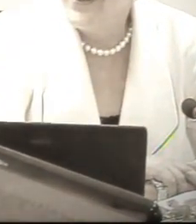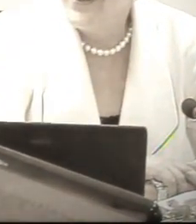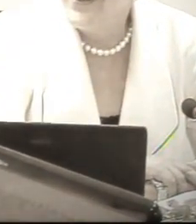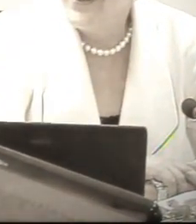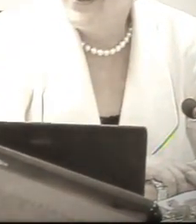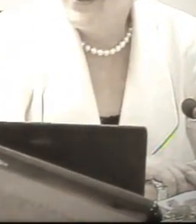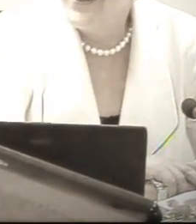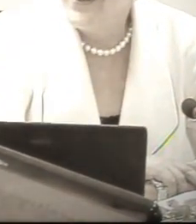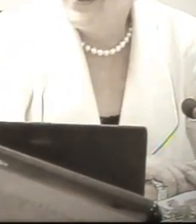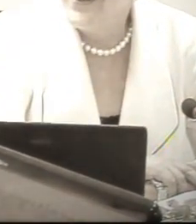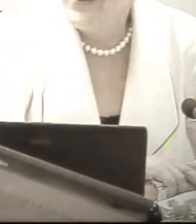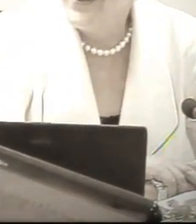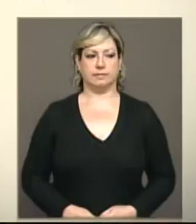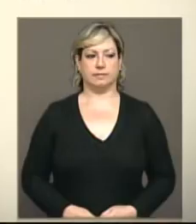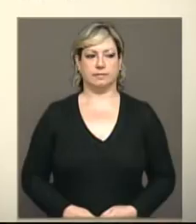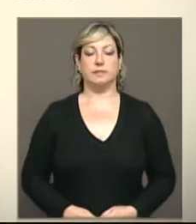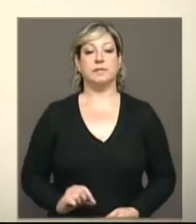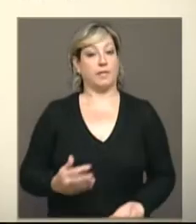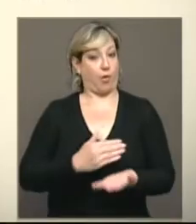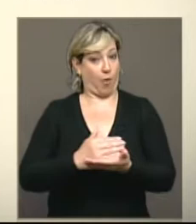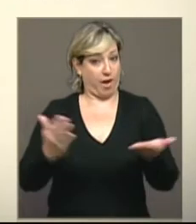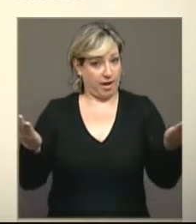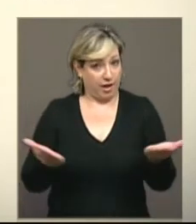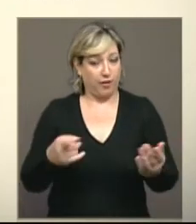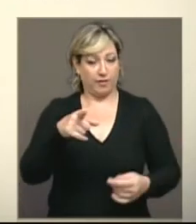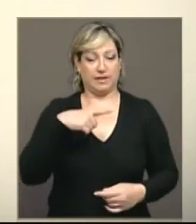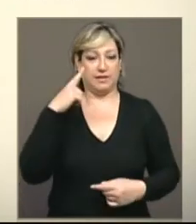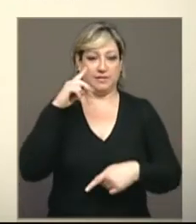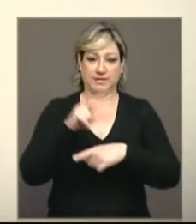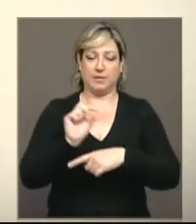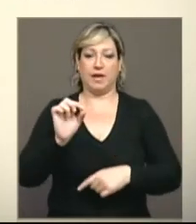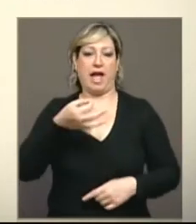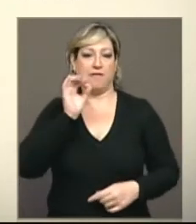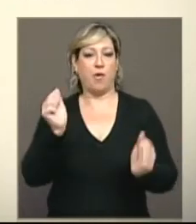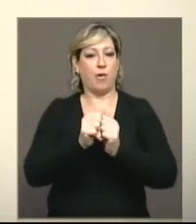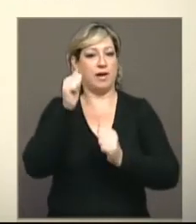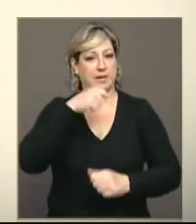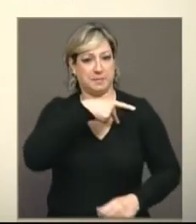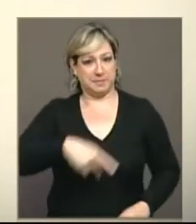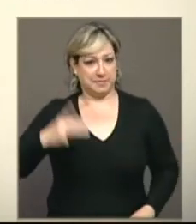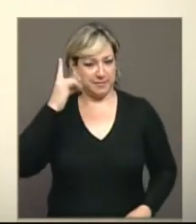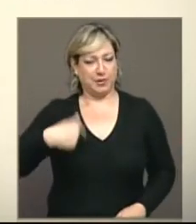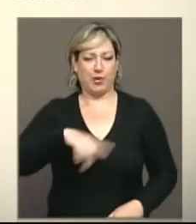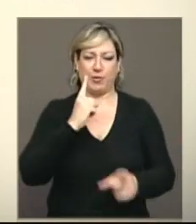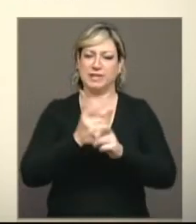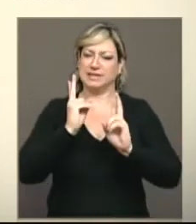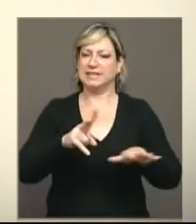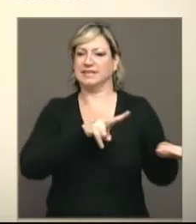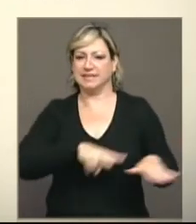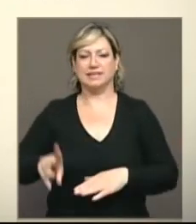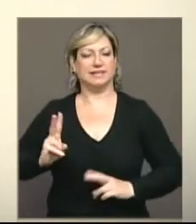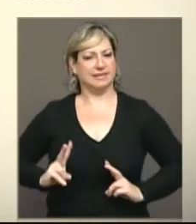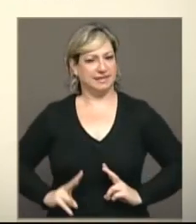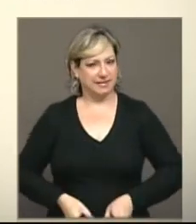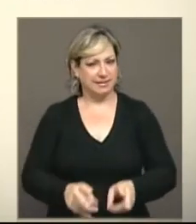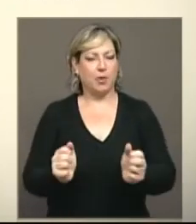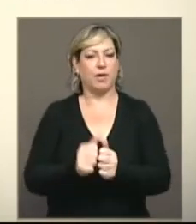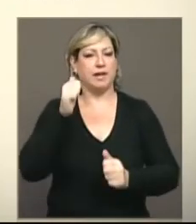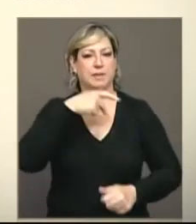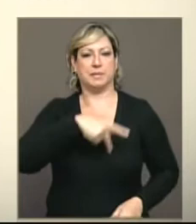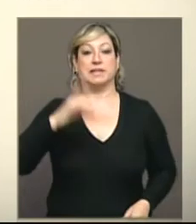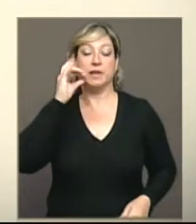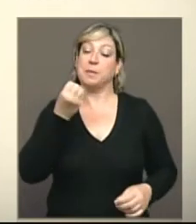café com a Presidenta A partir de agora você acompanha o café com a Presidenta o nosso encontro semanal com a presidenta Dilma